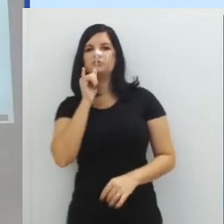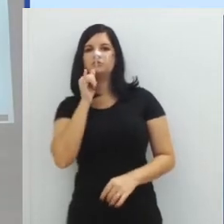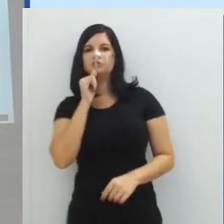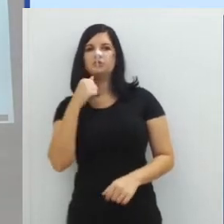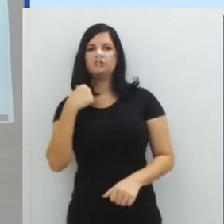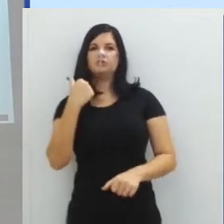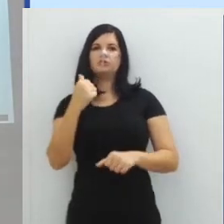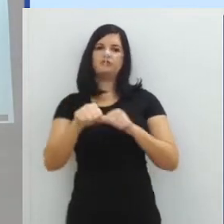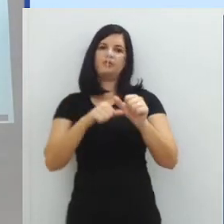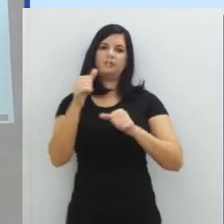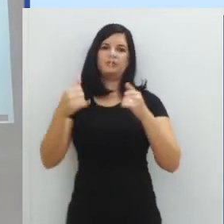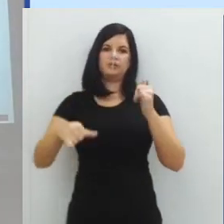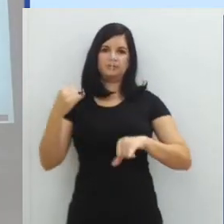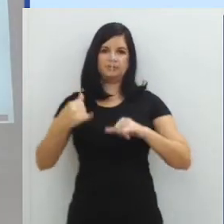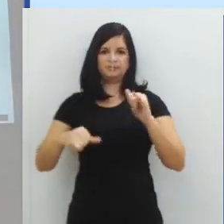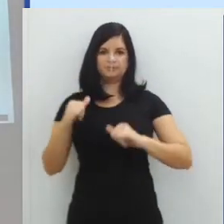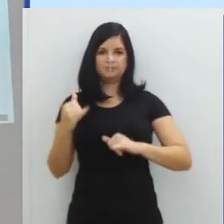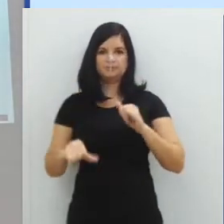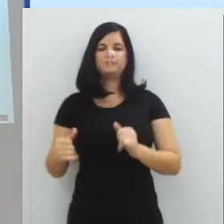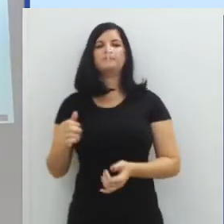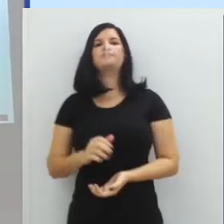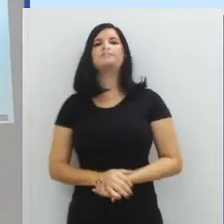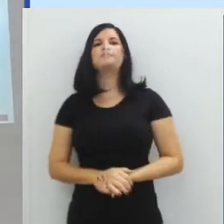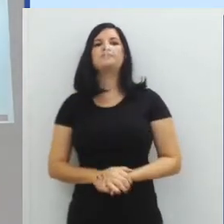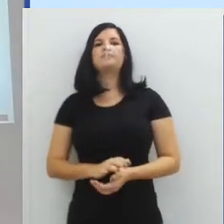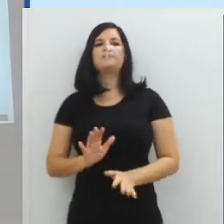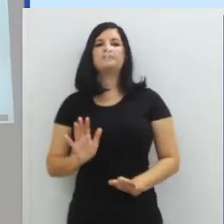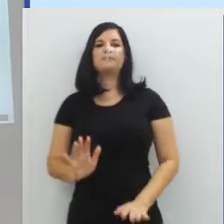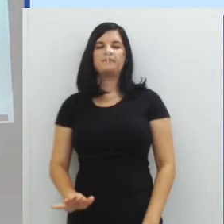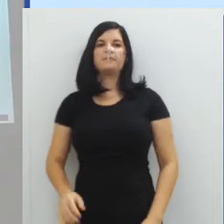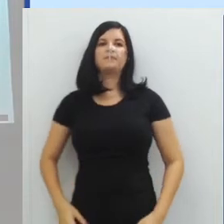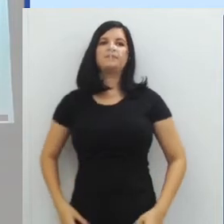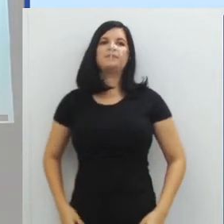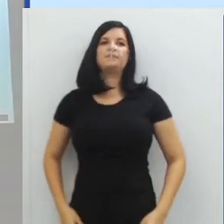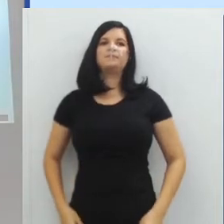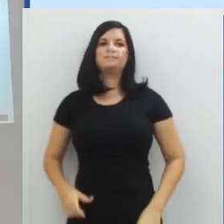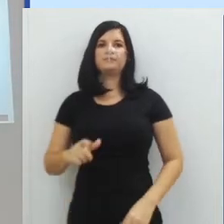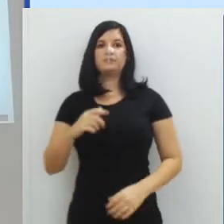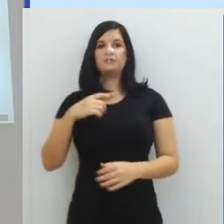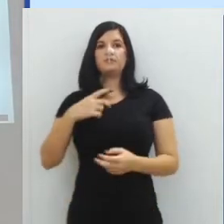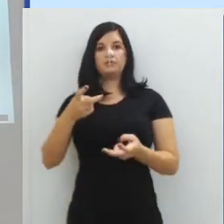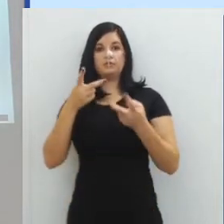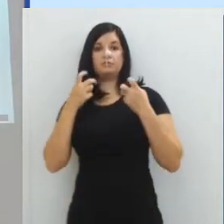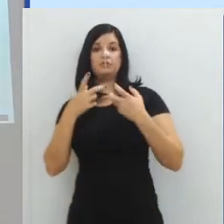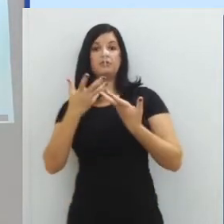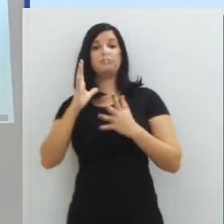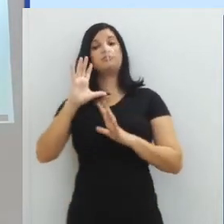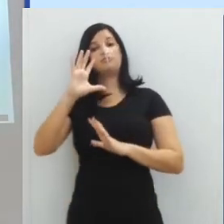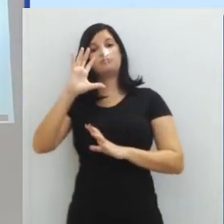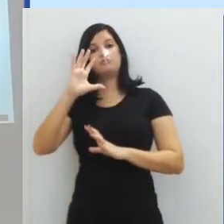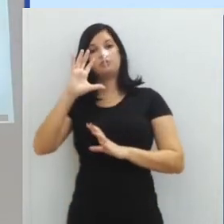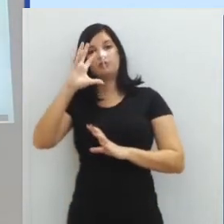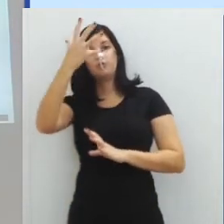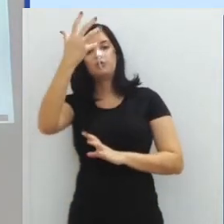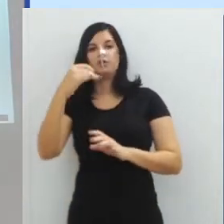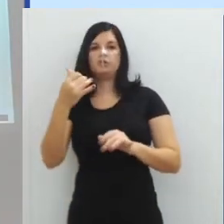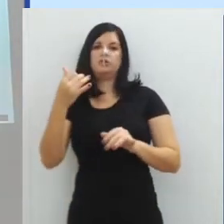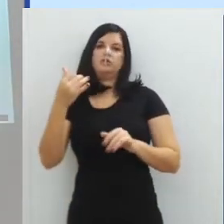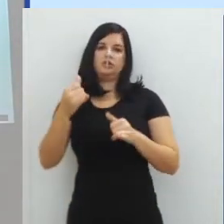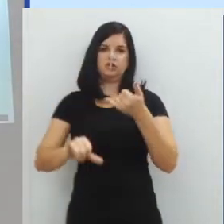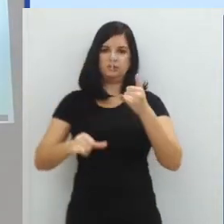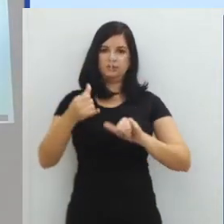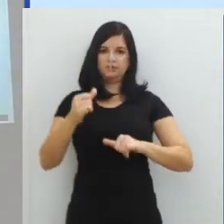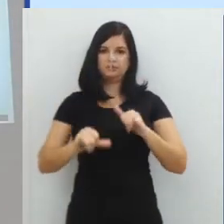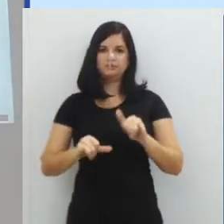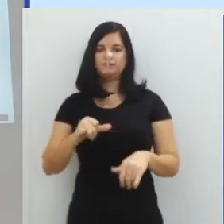de quando ocorre e o que vemos quando o fenômeno químico acontece. No